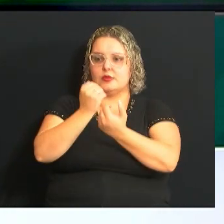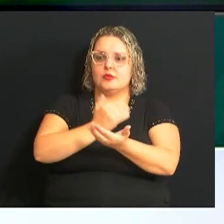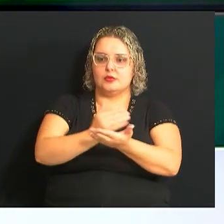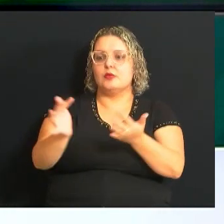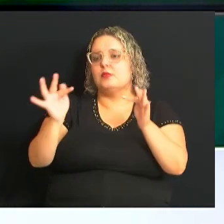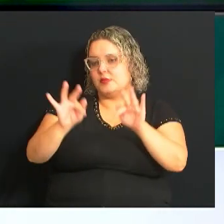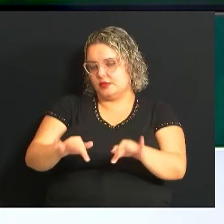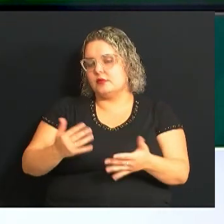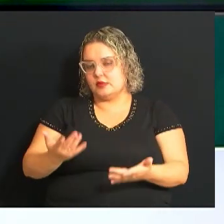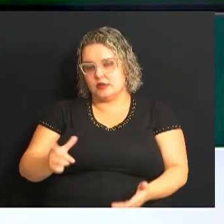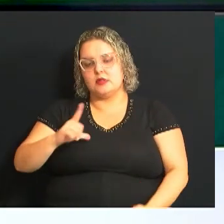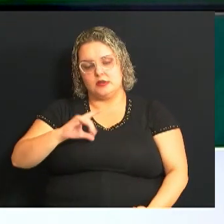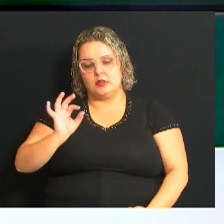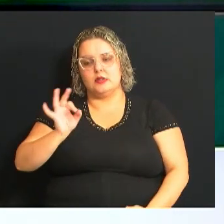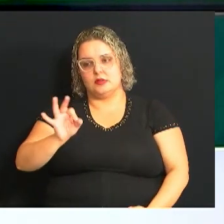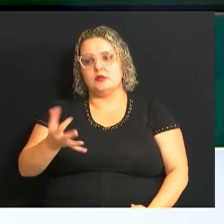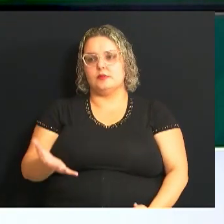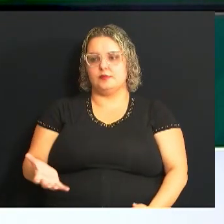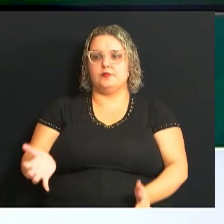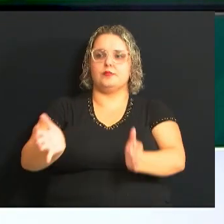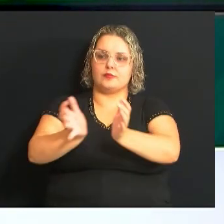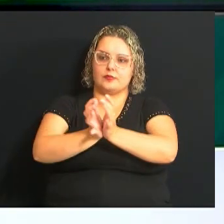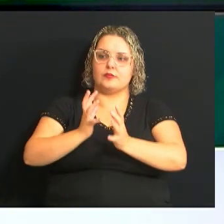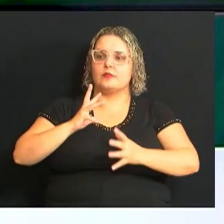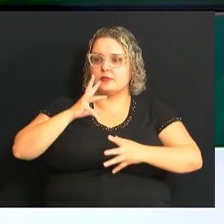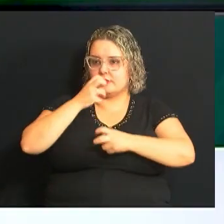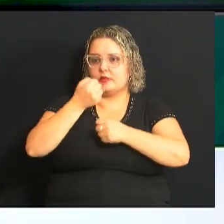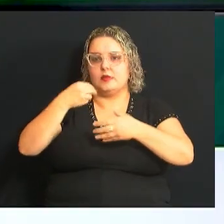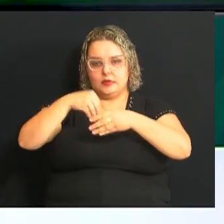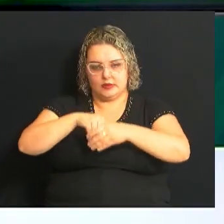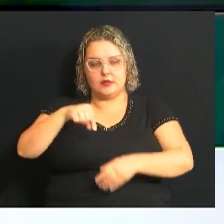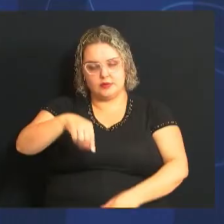que a nossa equipe vai ficar muito forte dentro de casa.